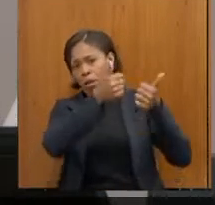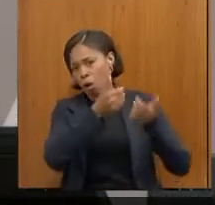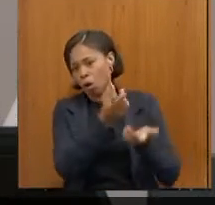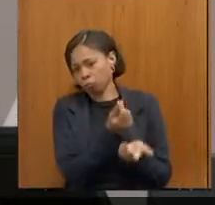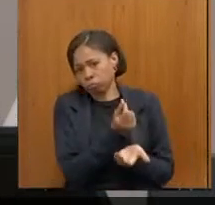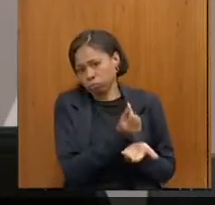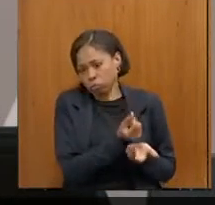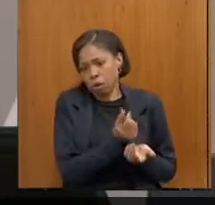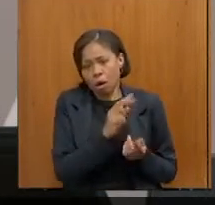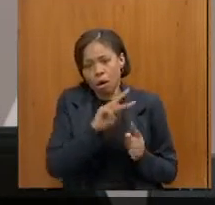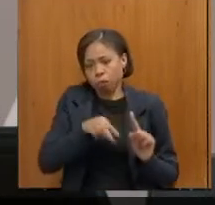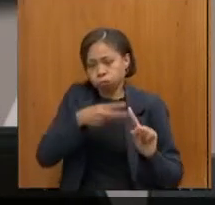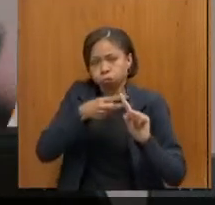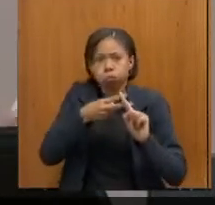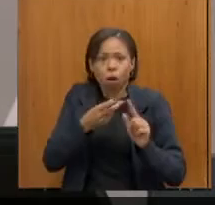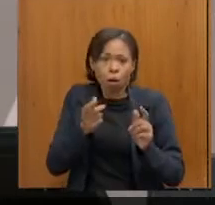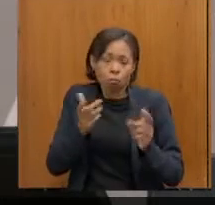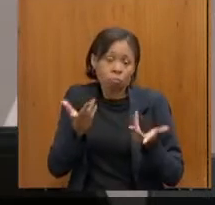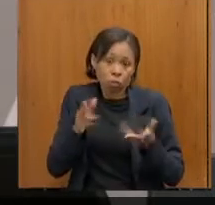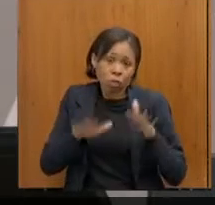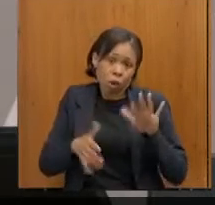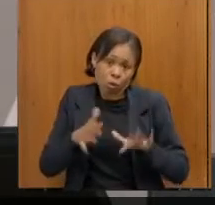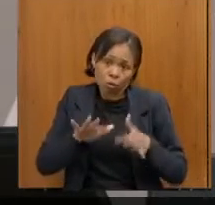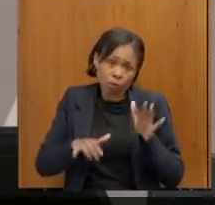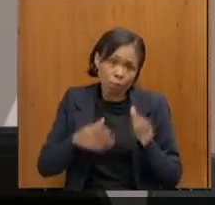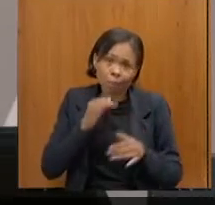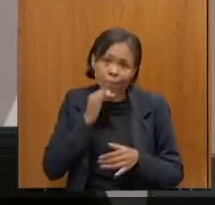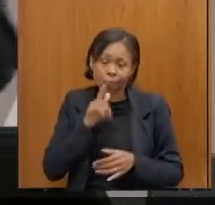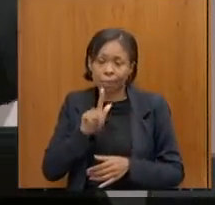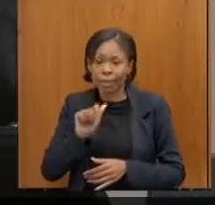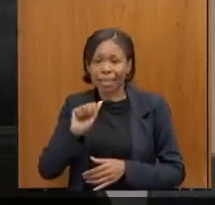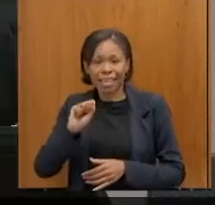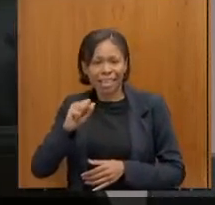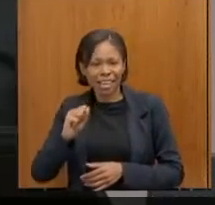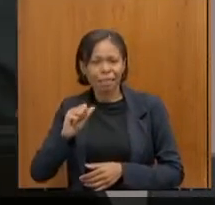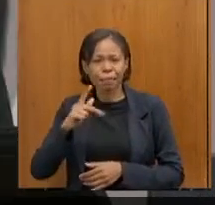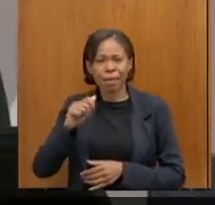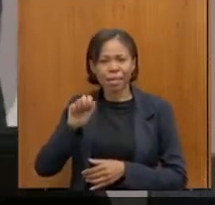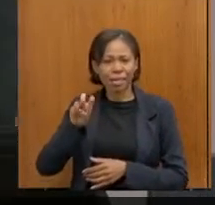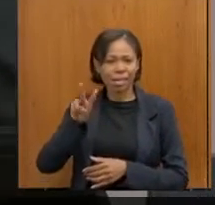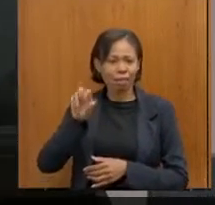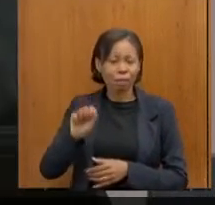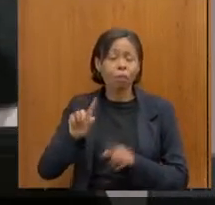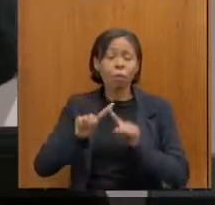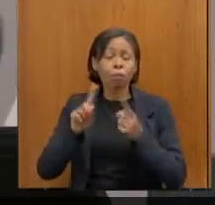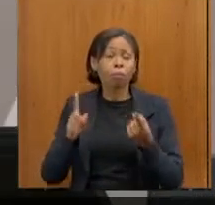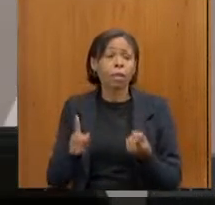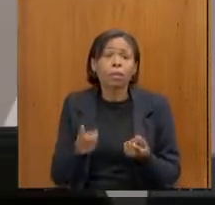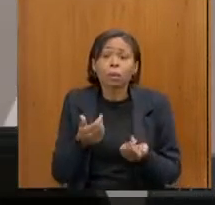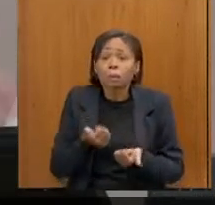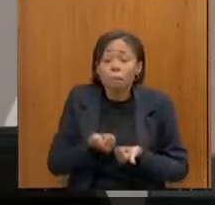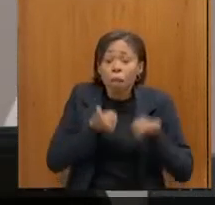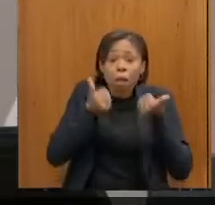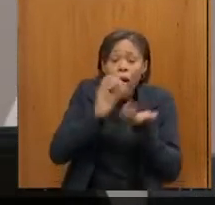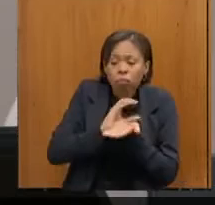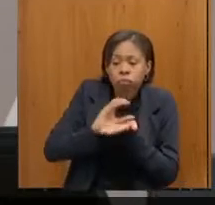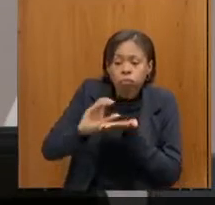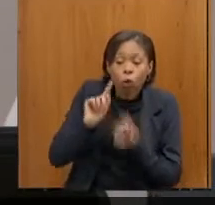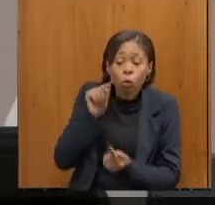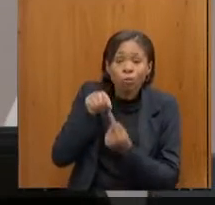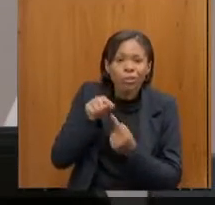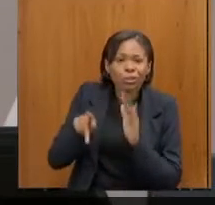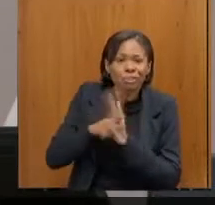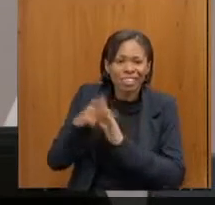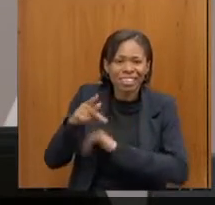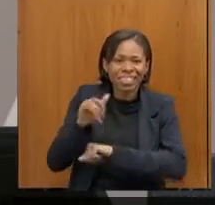vista do retorno econômico você talvez o caso da Thaisa mas muito mais entanto ponto de vista de seus objetivos estratégicos